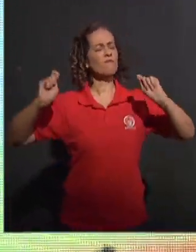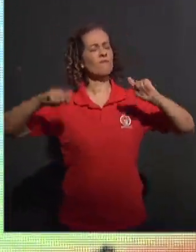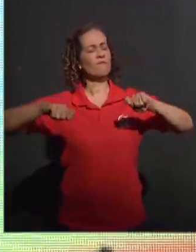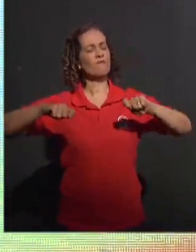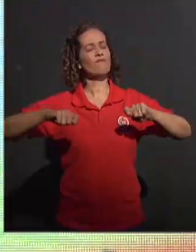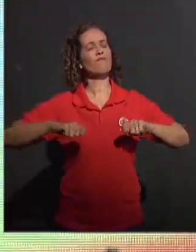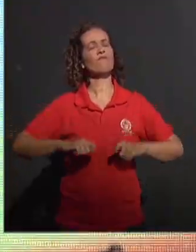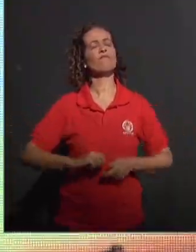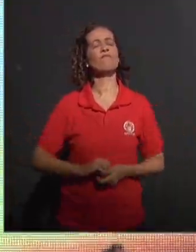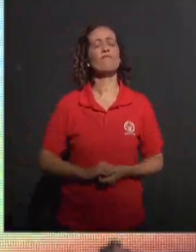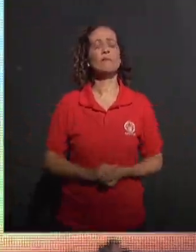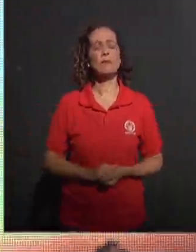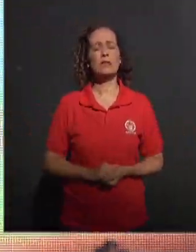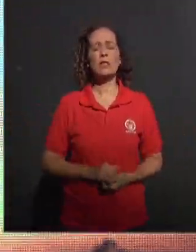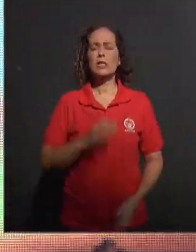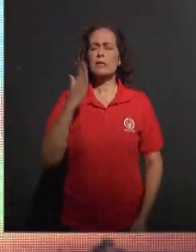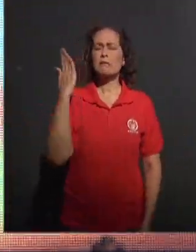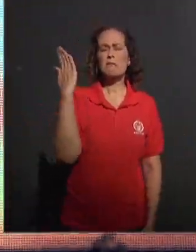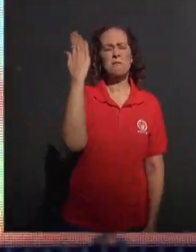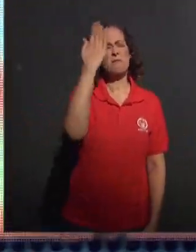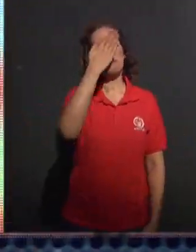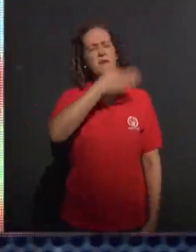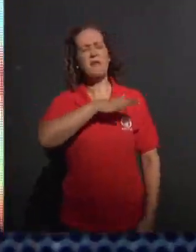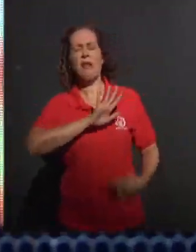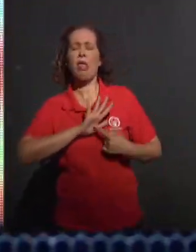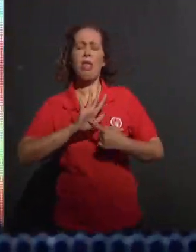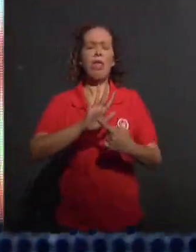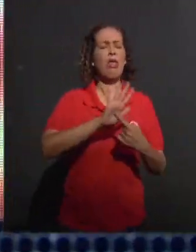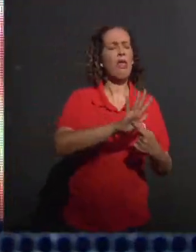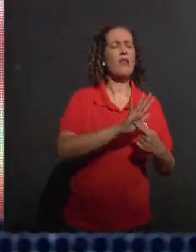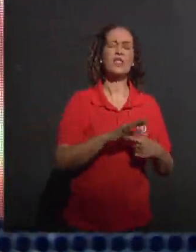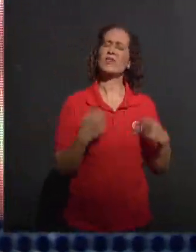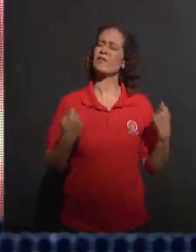O Senhor não precisa provar absolutamente nada para nós.